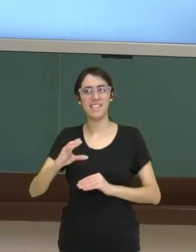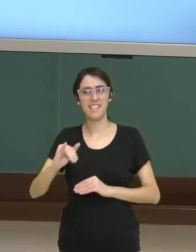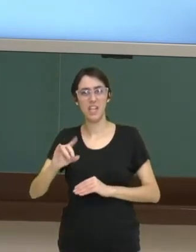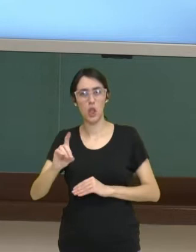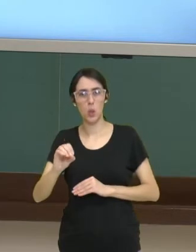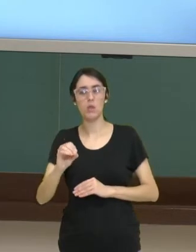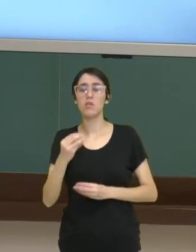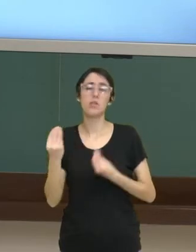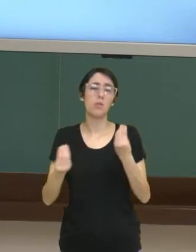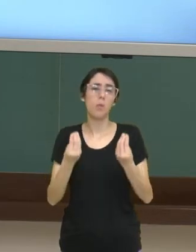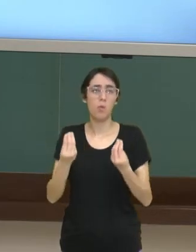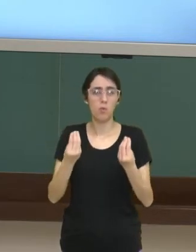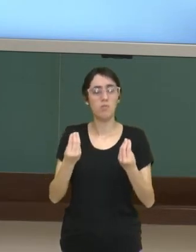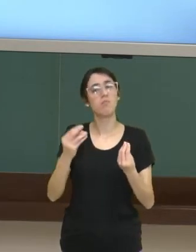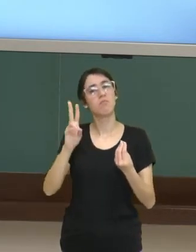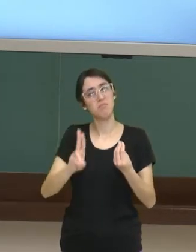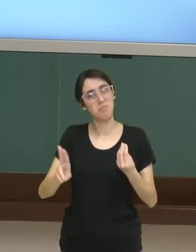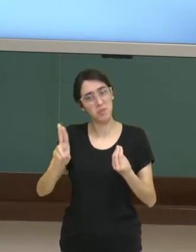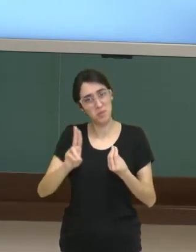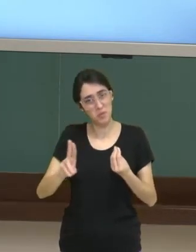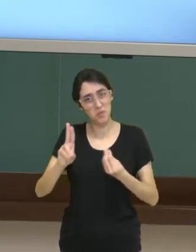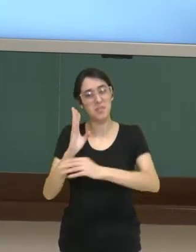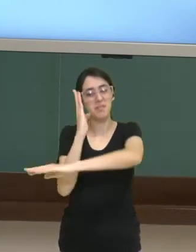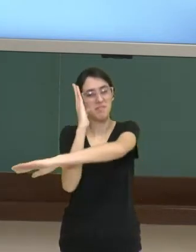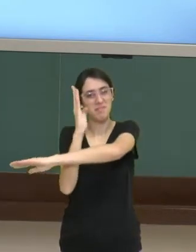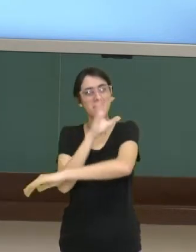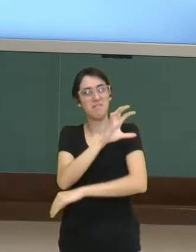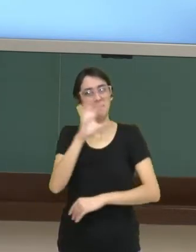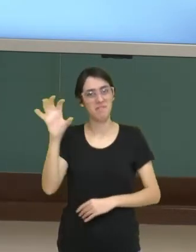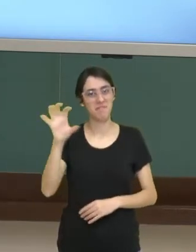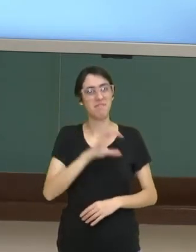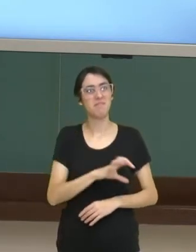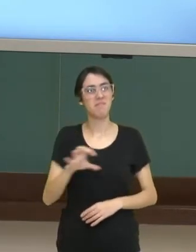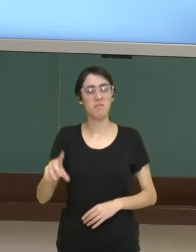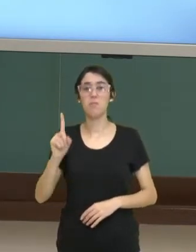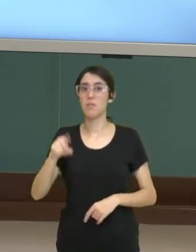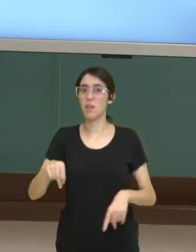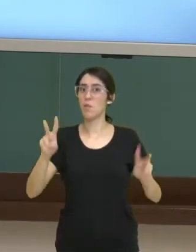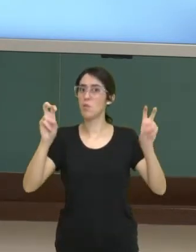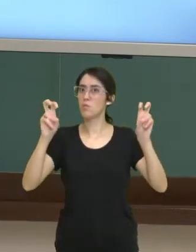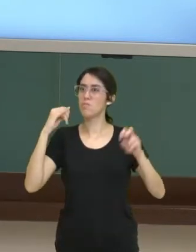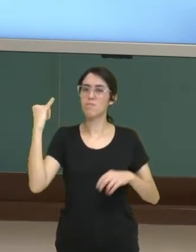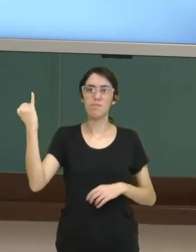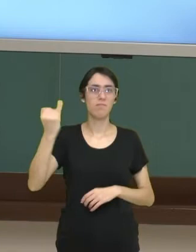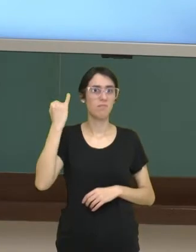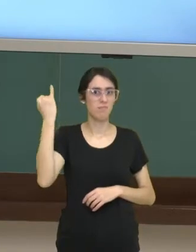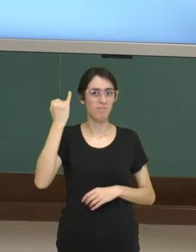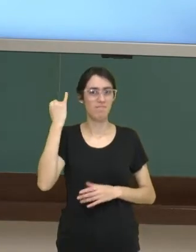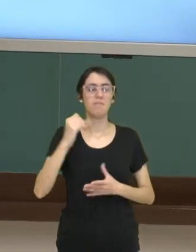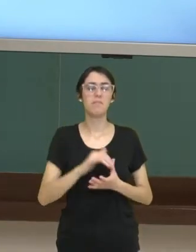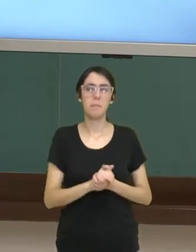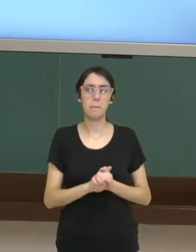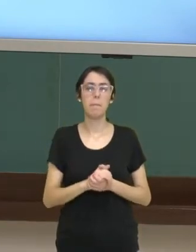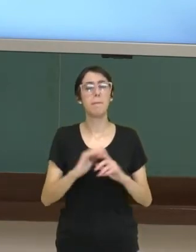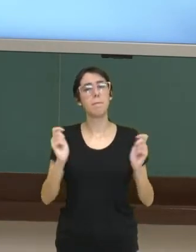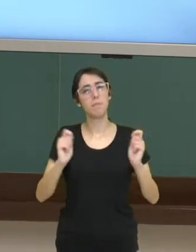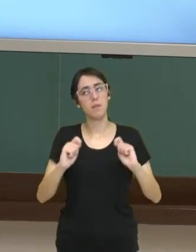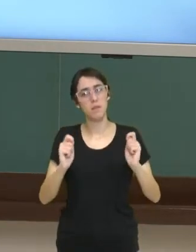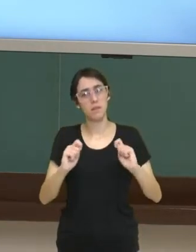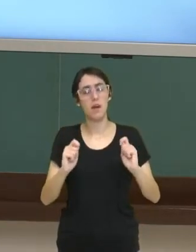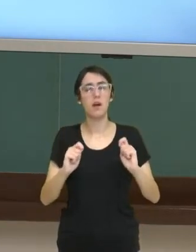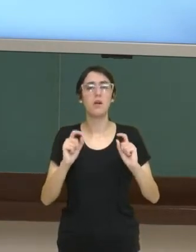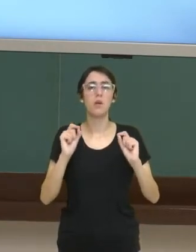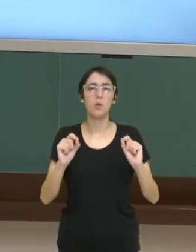se utilizando das coordenadas cartesianas. Então vocês vejam que é um assunto muito importante. A gente poderia fazer essa aplicação